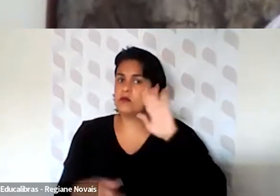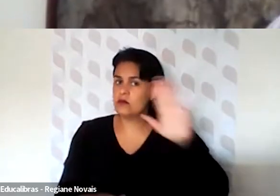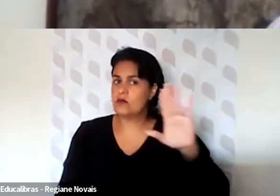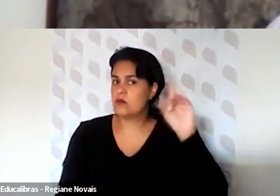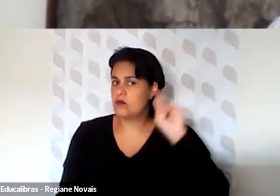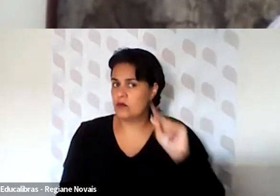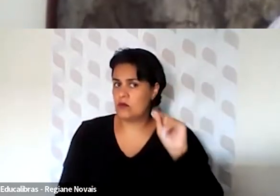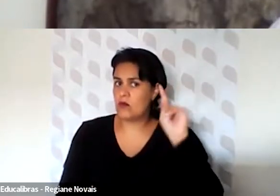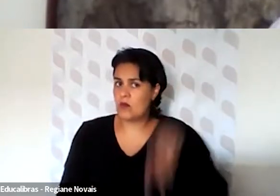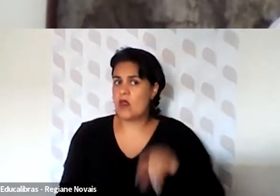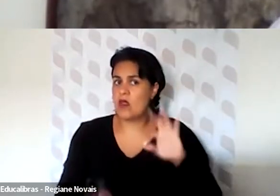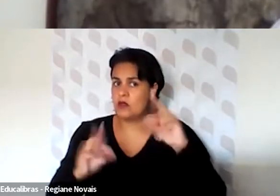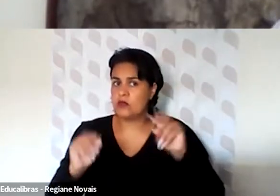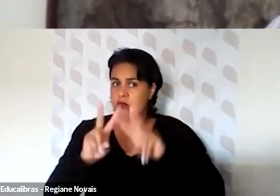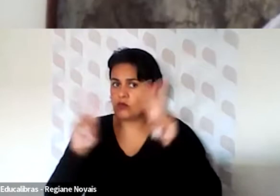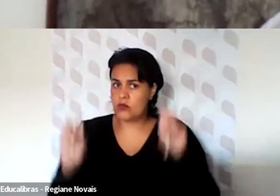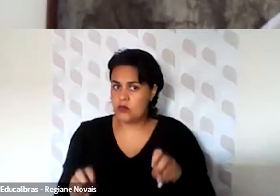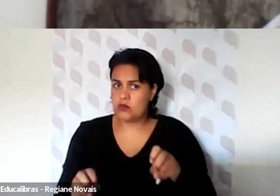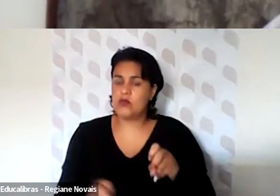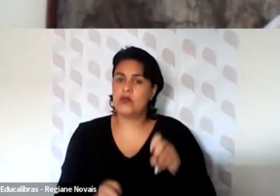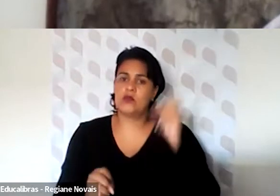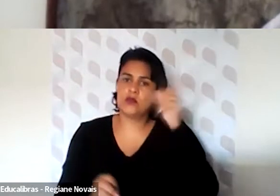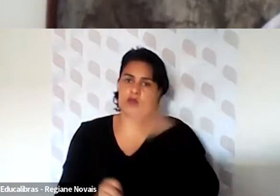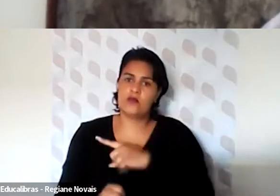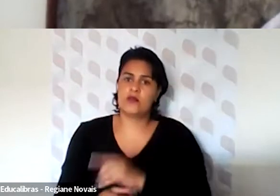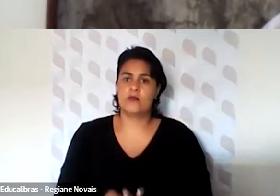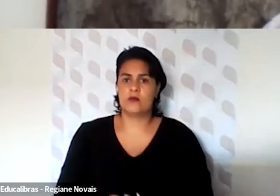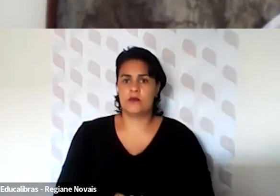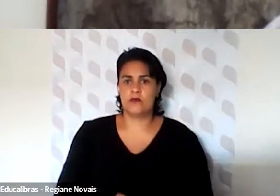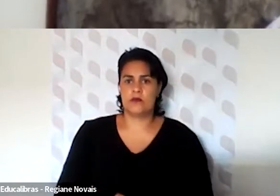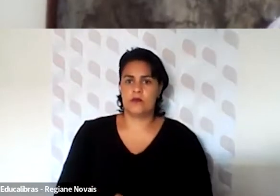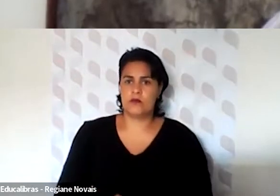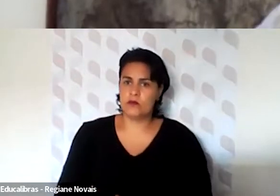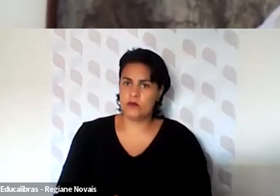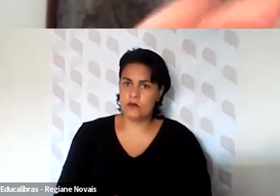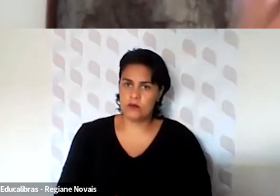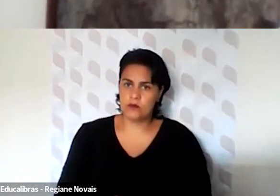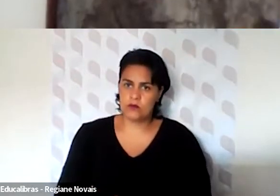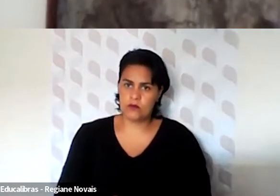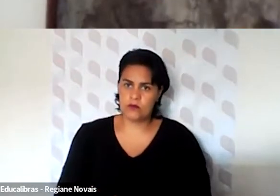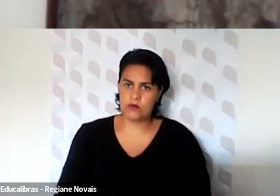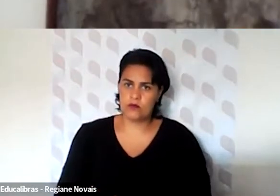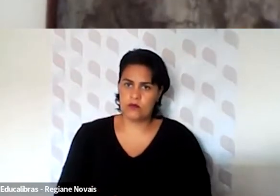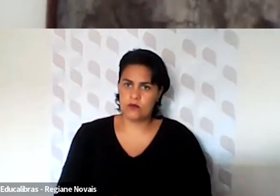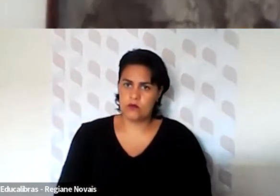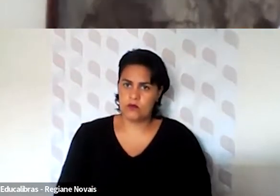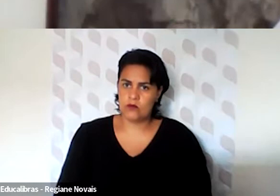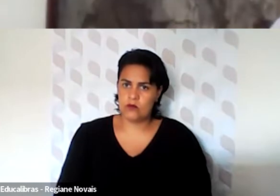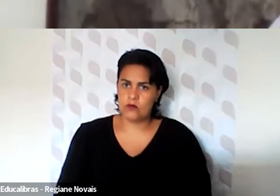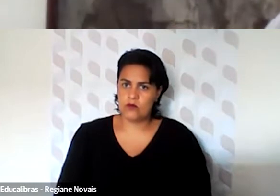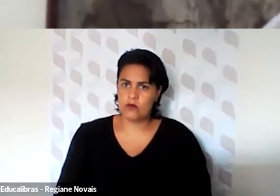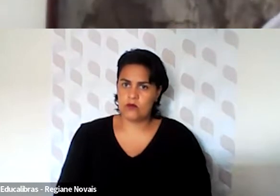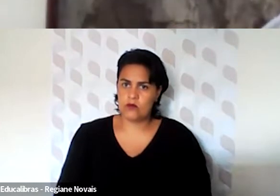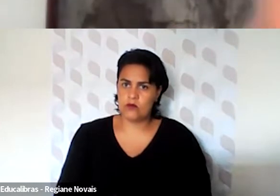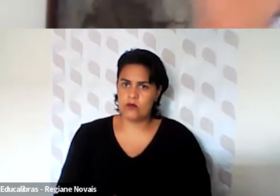conversa aqui precisa, sim, de um governo progressista no Brasil, tá? Para poder avançar, inclusive, nas relações do setor privado, para fazer